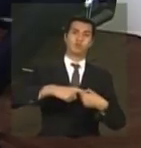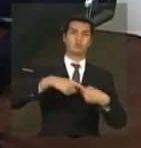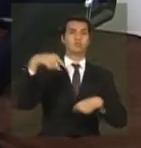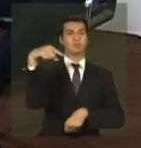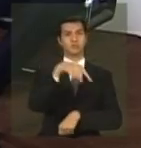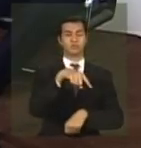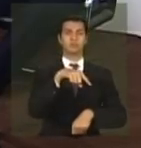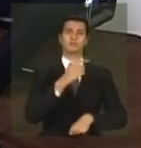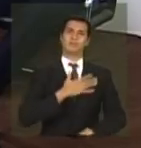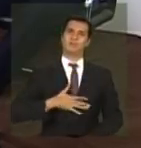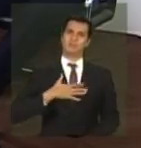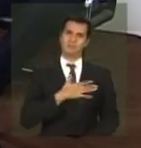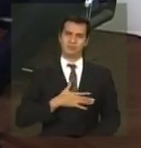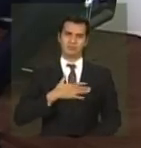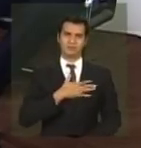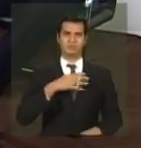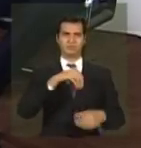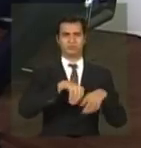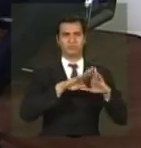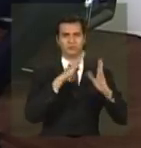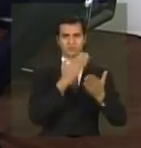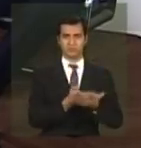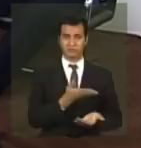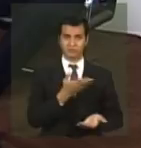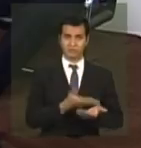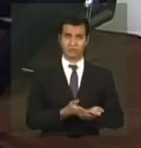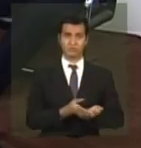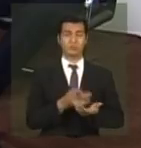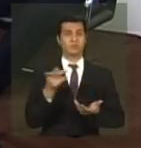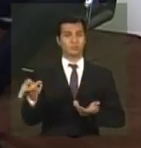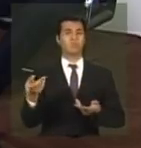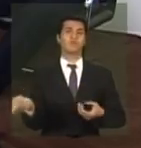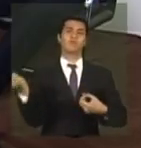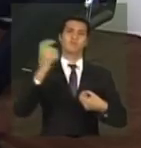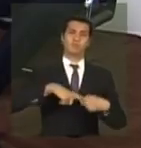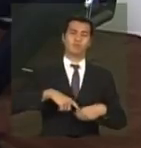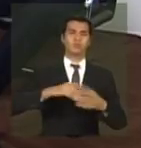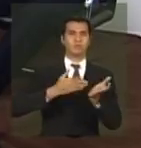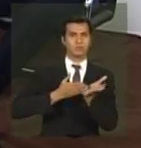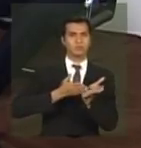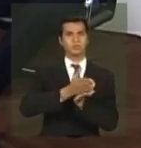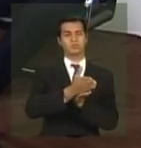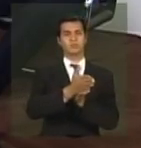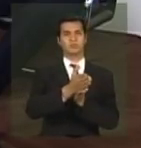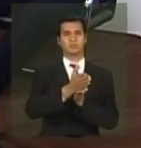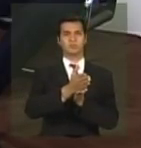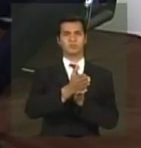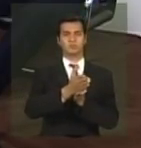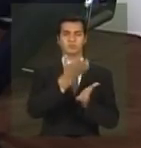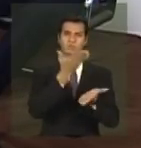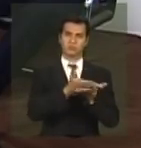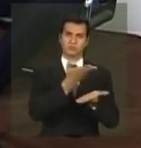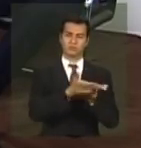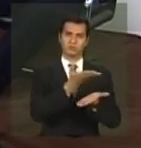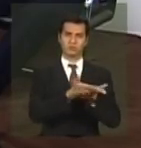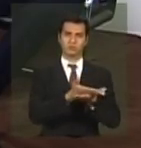patamar de satisfação melhor, para que ela retome sua trajetória de